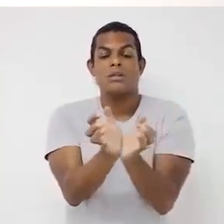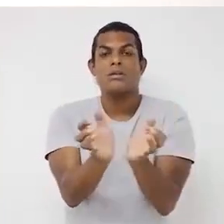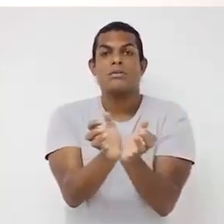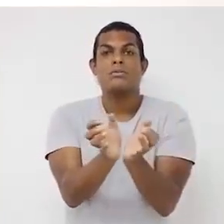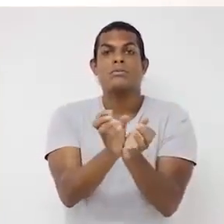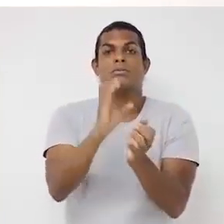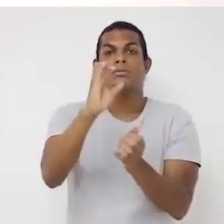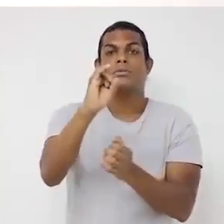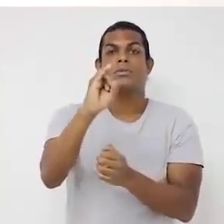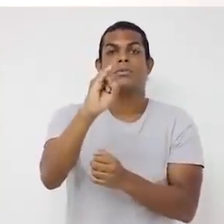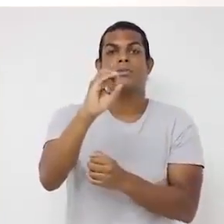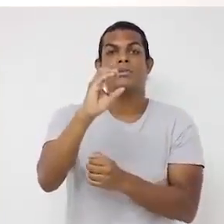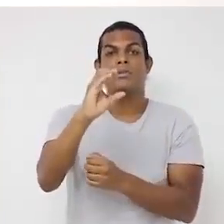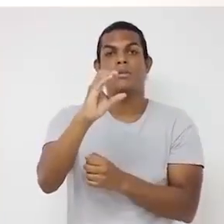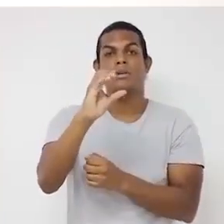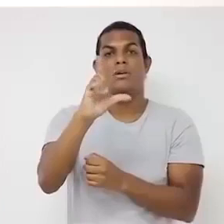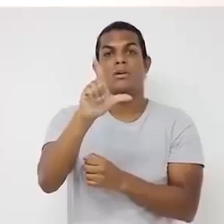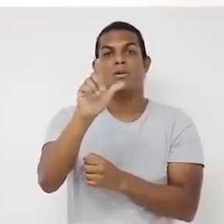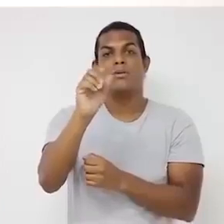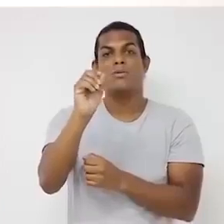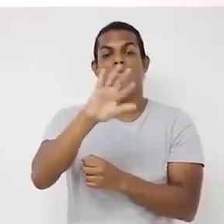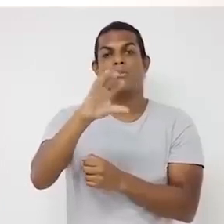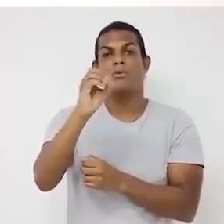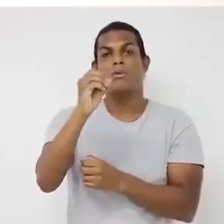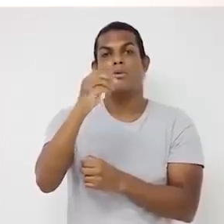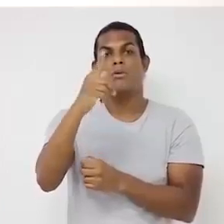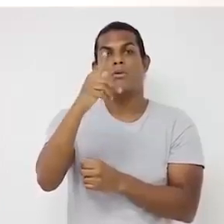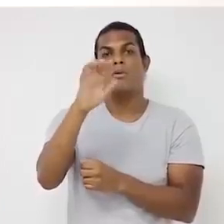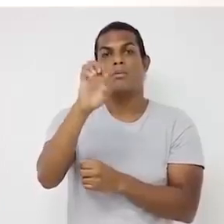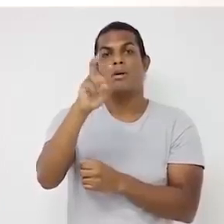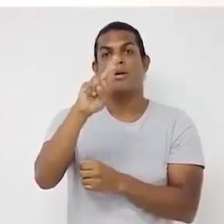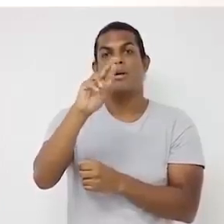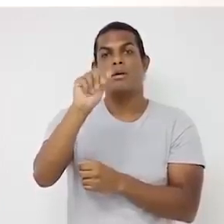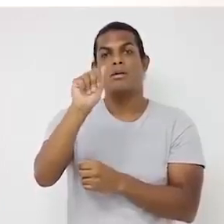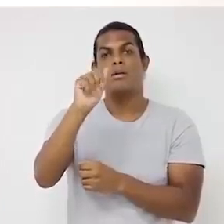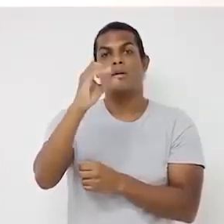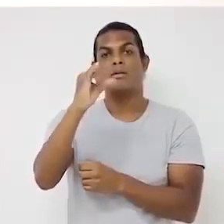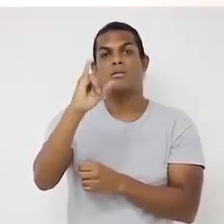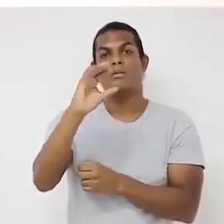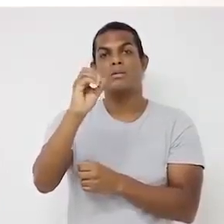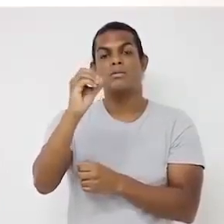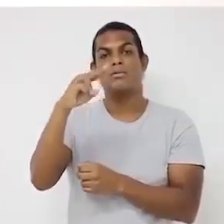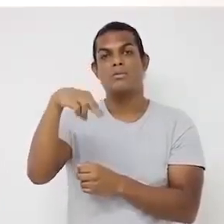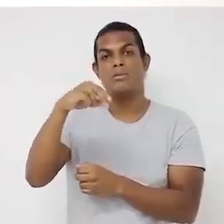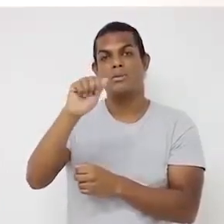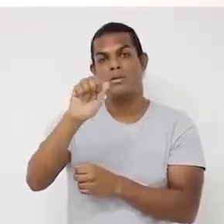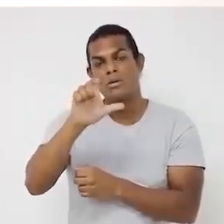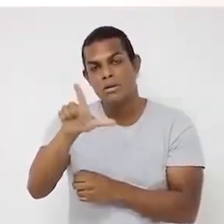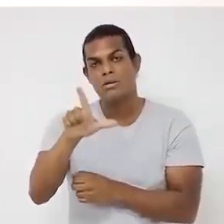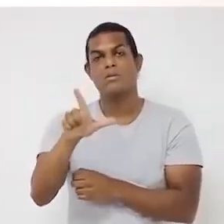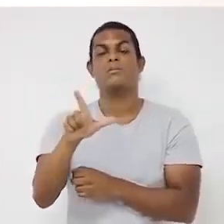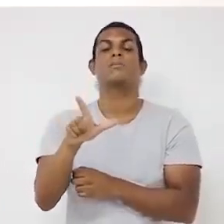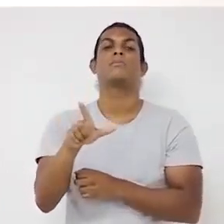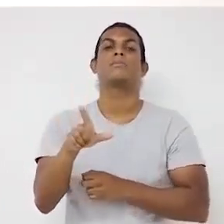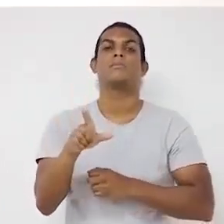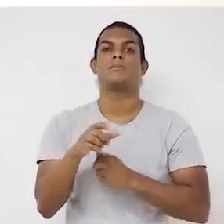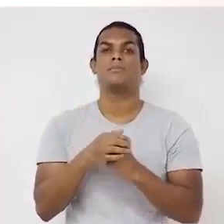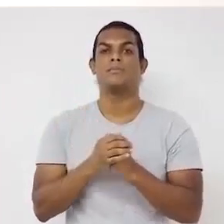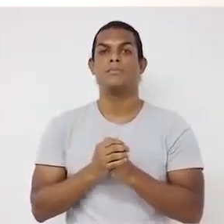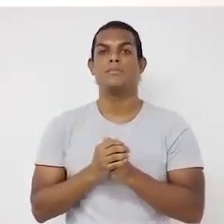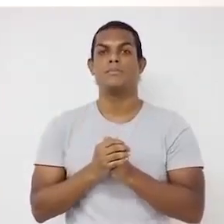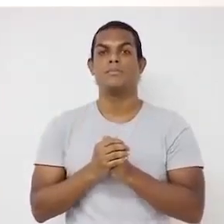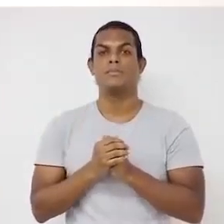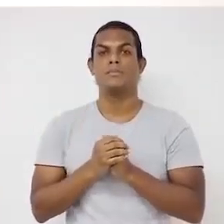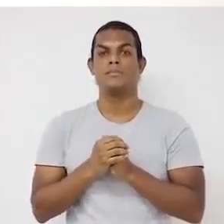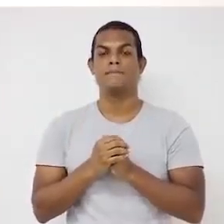ciclo operacional da empresa. Então, além dos 12 meses, a gente também precisa observar o ciclo